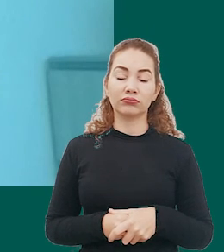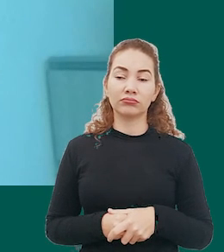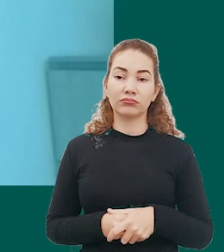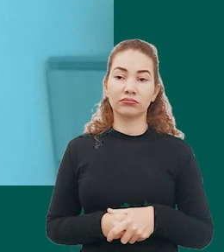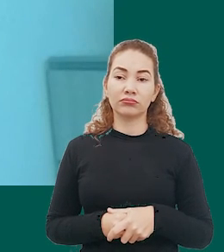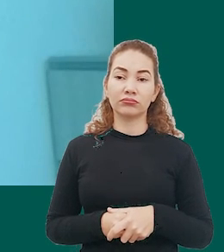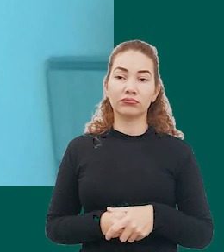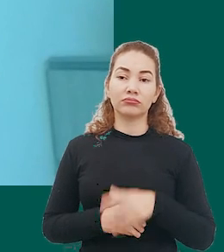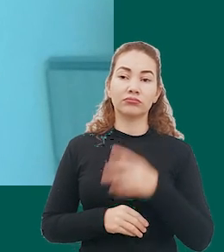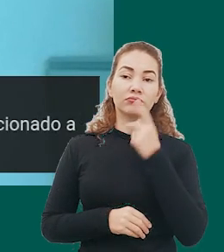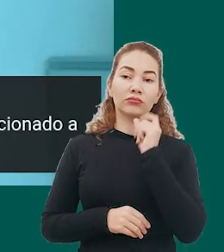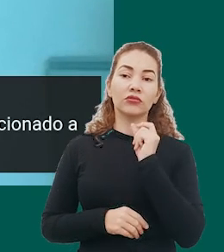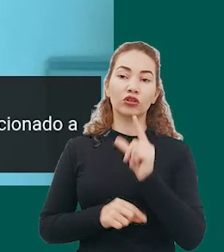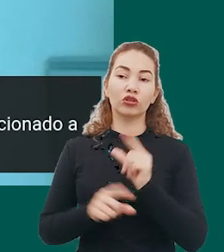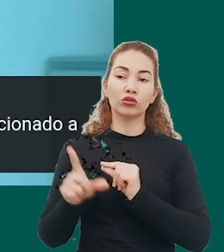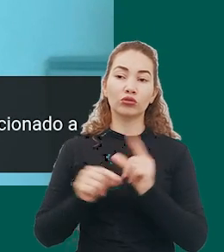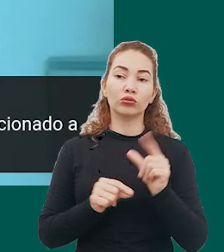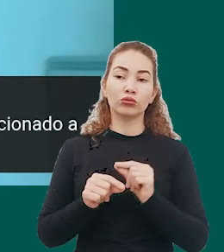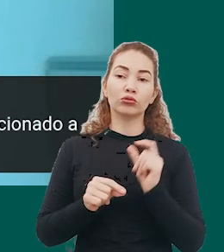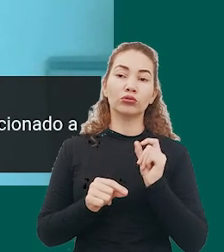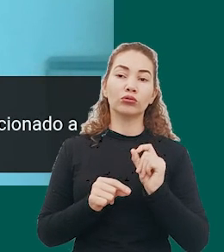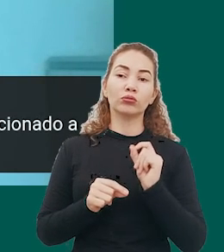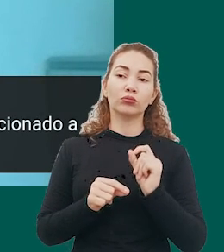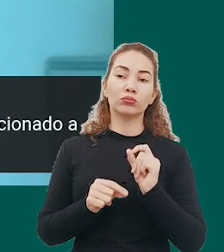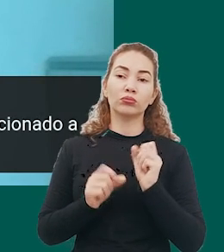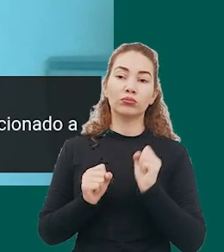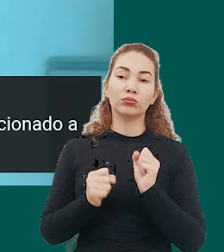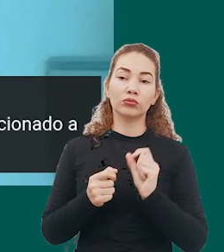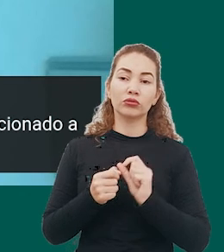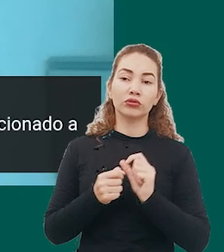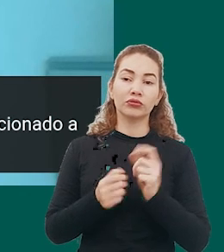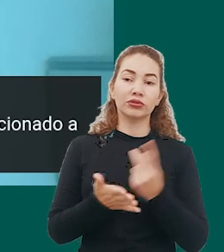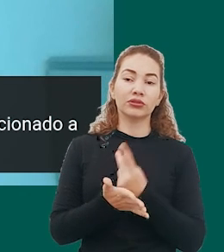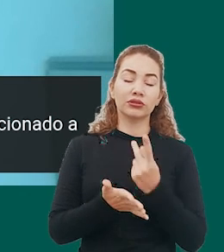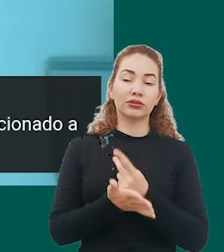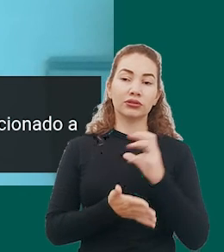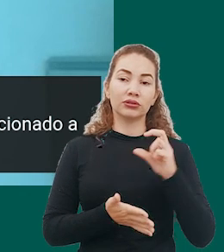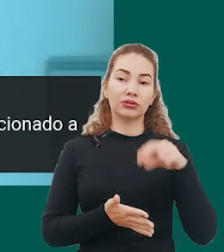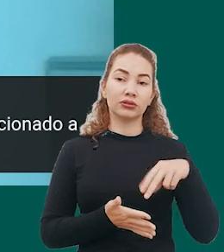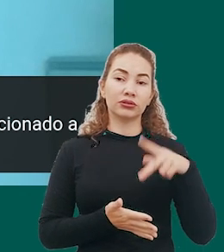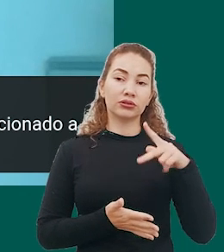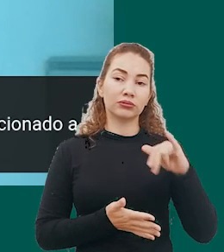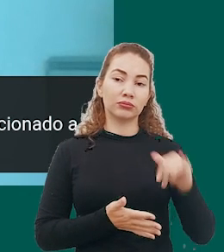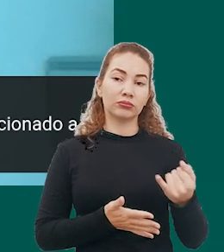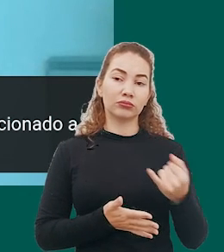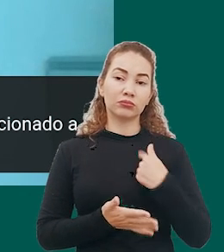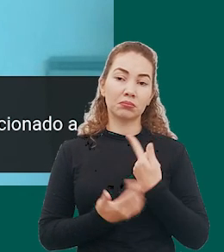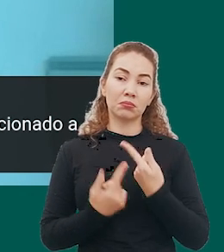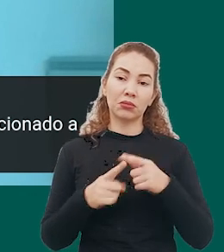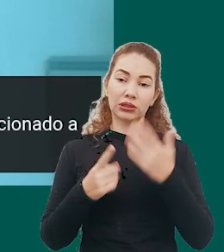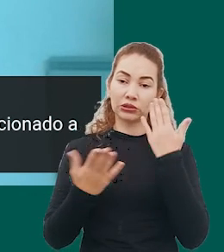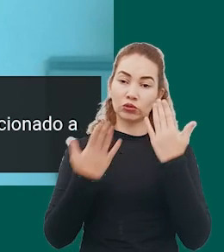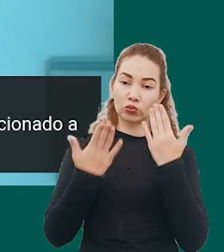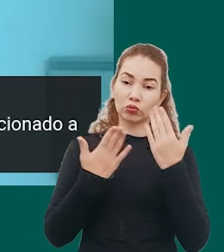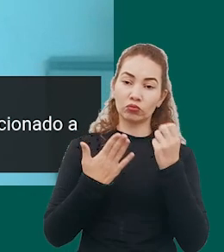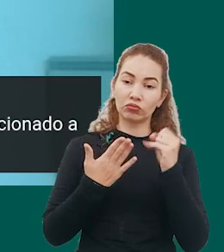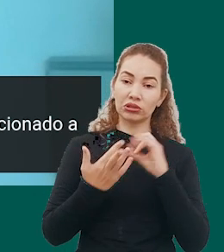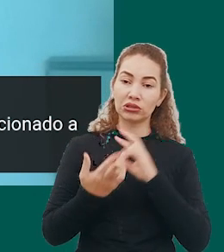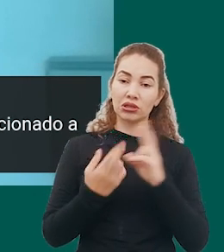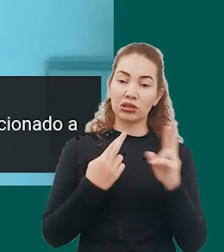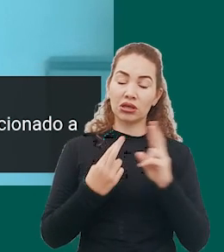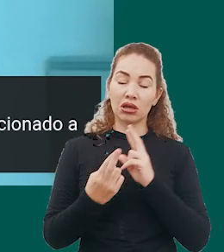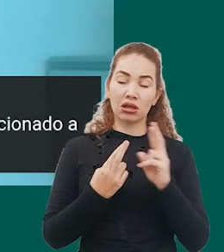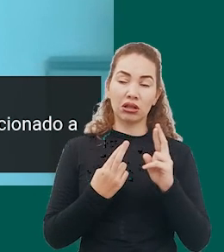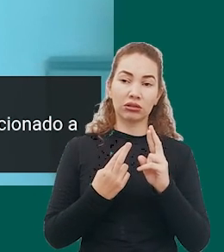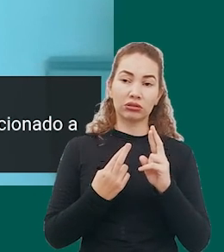Aqui fala das opções para retificar, dizem que pode ser erro de CNPJ, mas fiquei em dúvida se está